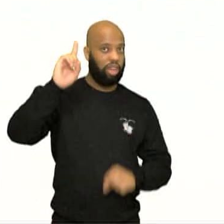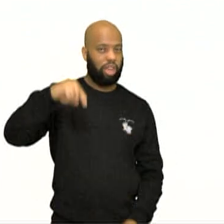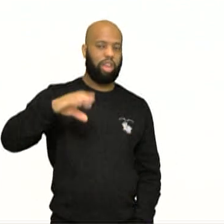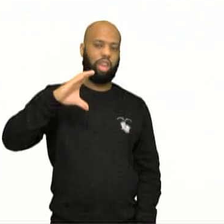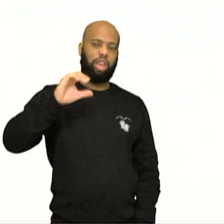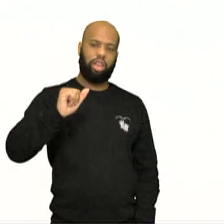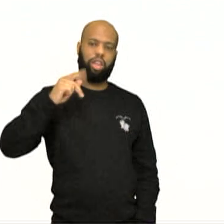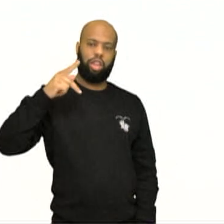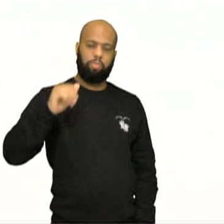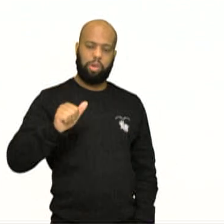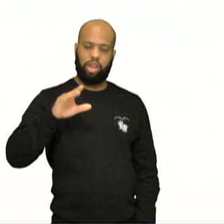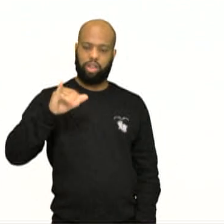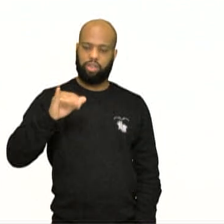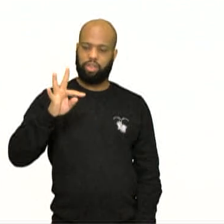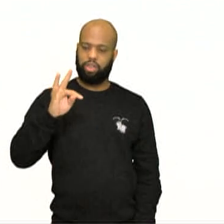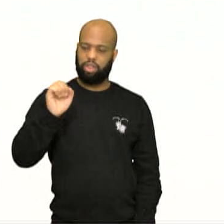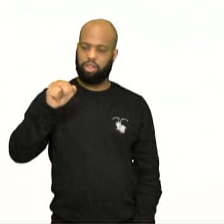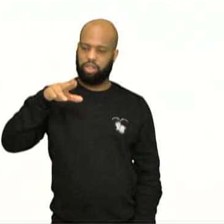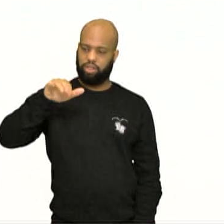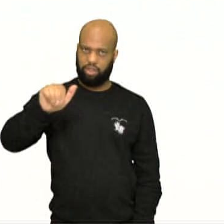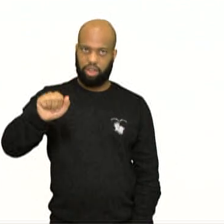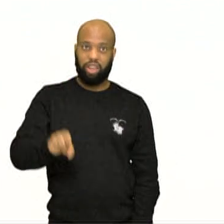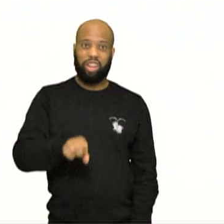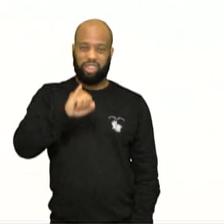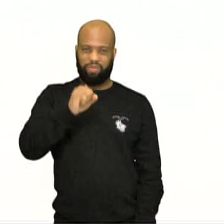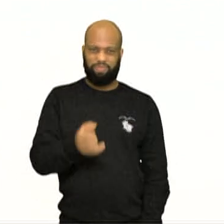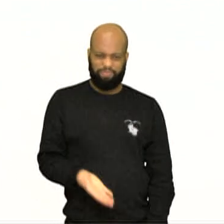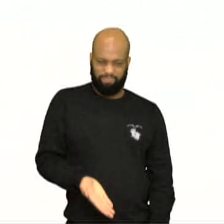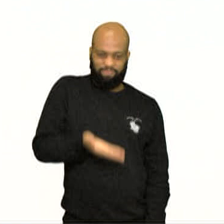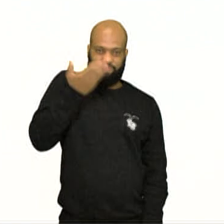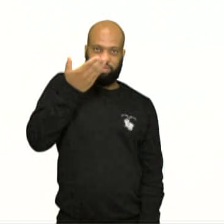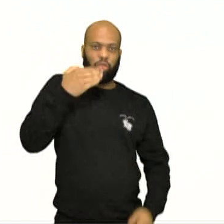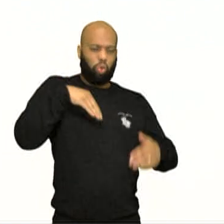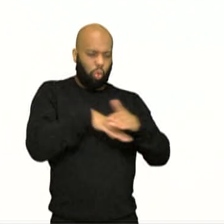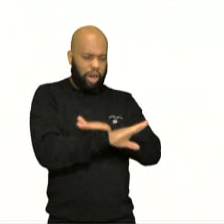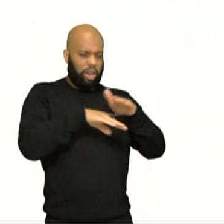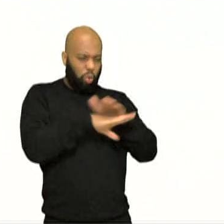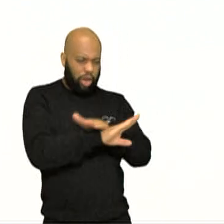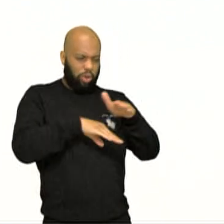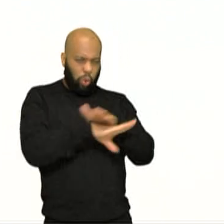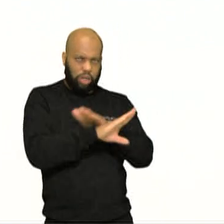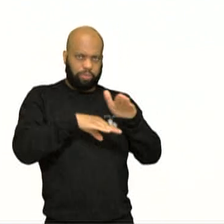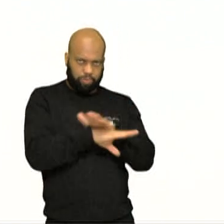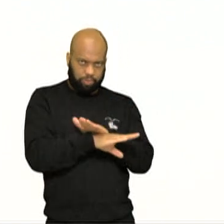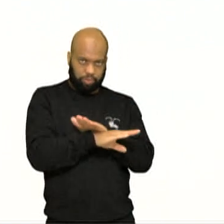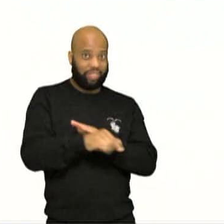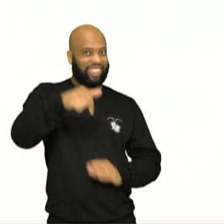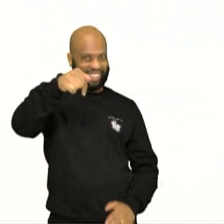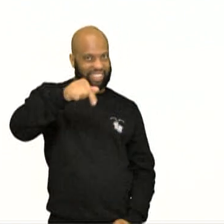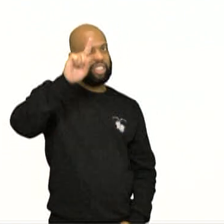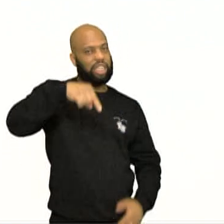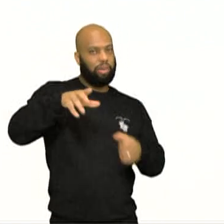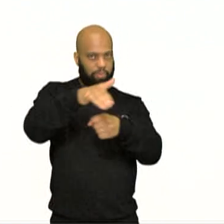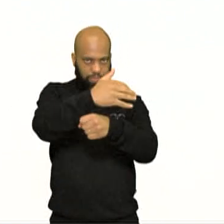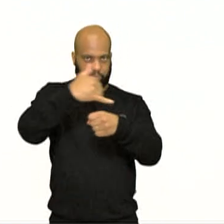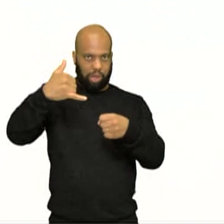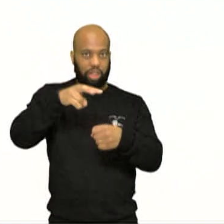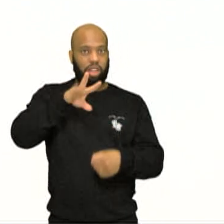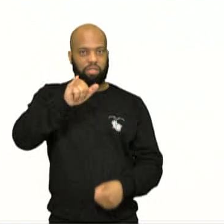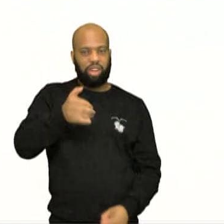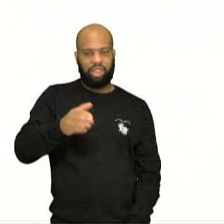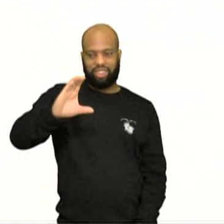cresce com o aumento de carga. Quanto mais carga tem que acumular para ocorrer a condução elétrica, mais alta a